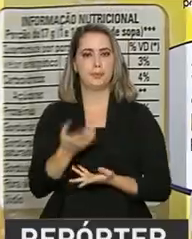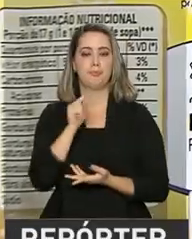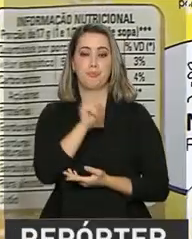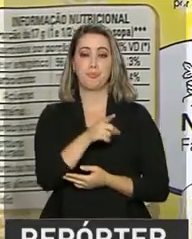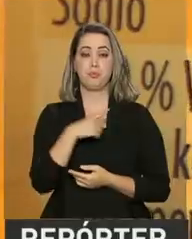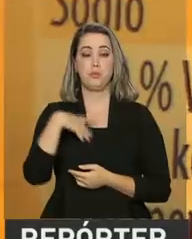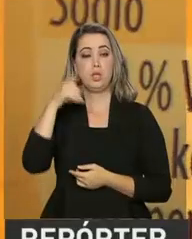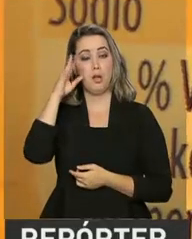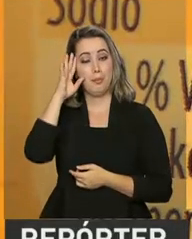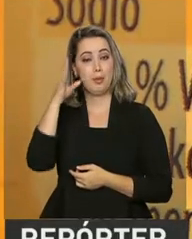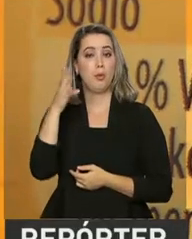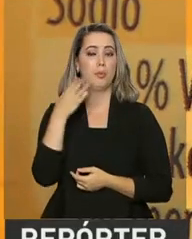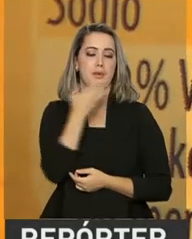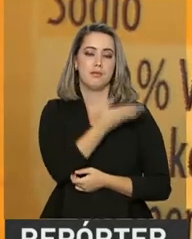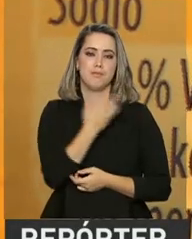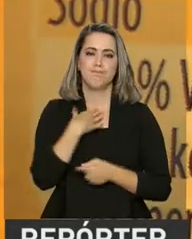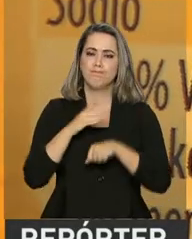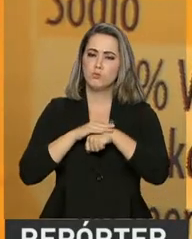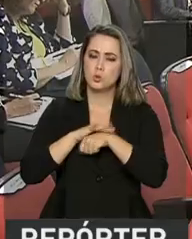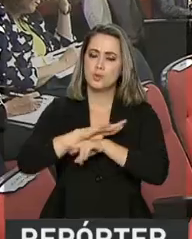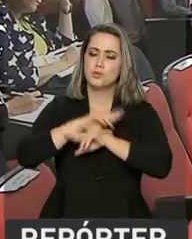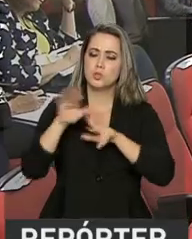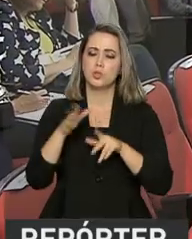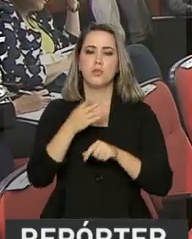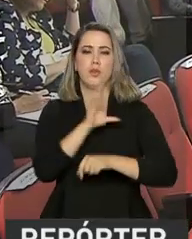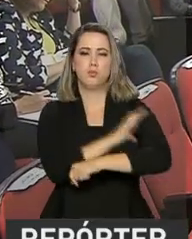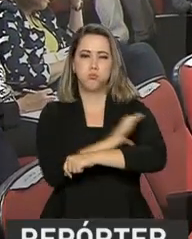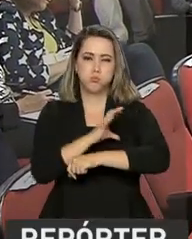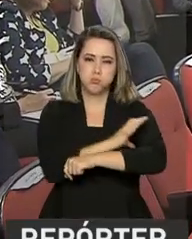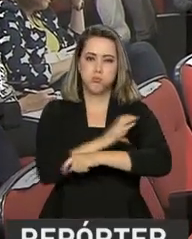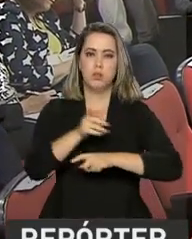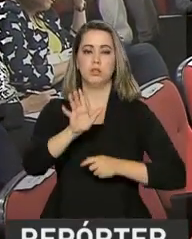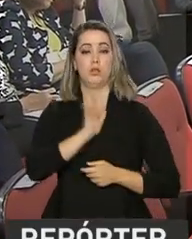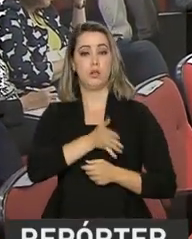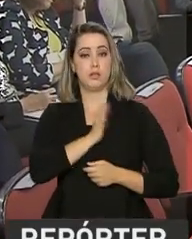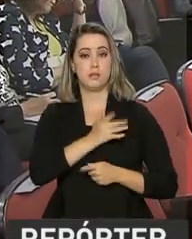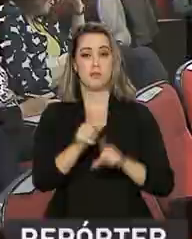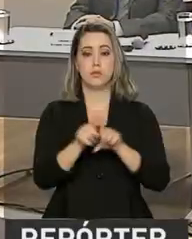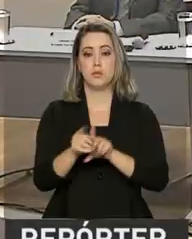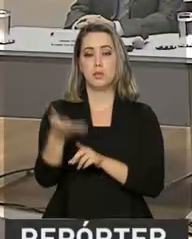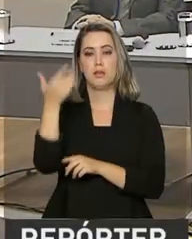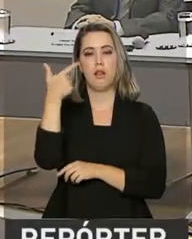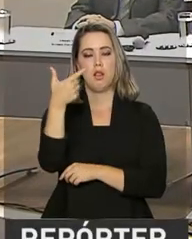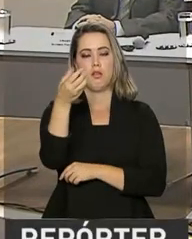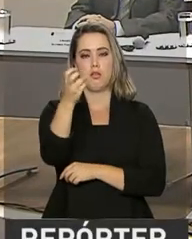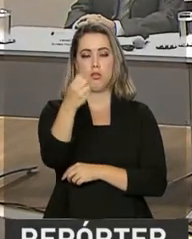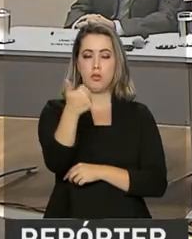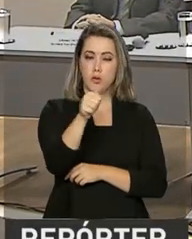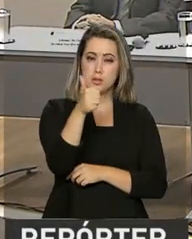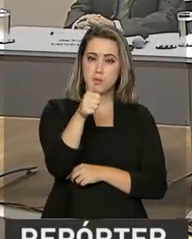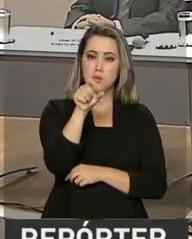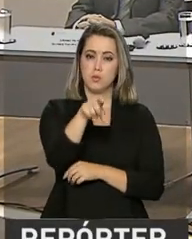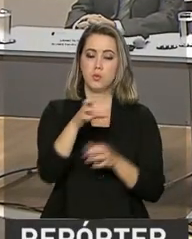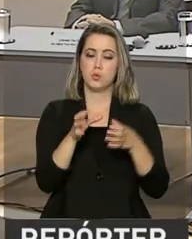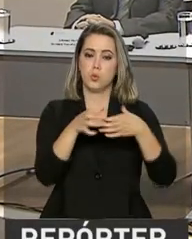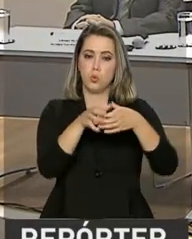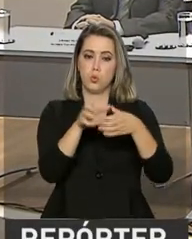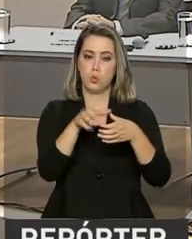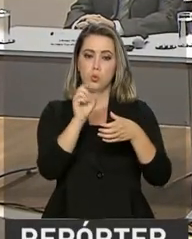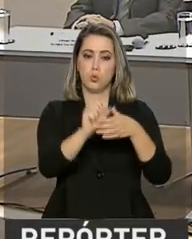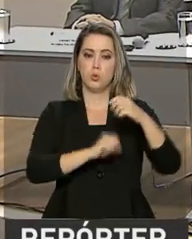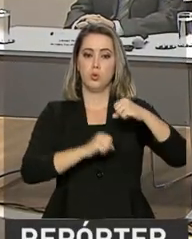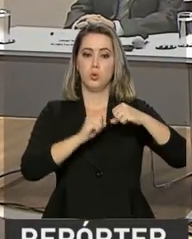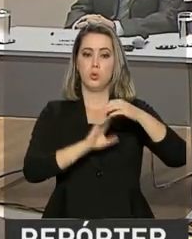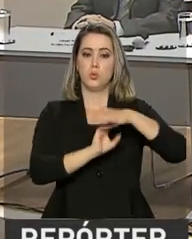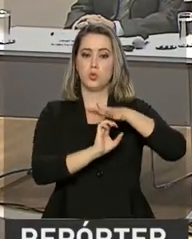a hipertensão e problemas cardiovasculares que o ministério da saúde fez em 2011 um acordo com a Associação Brasileira das